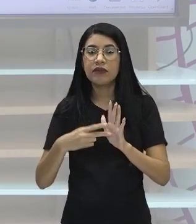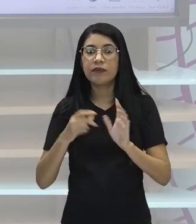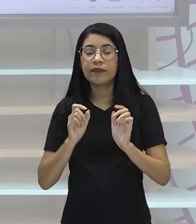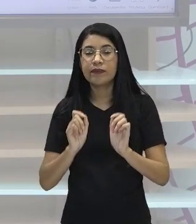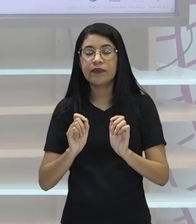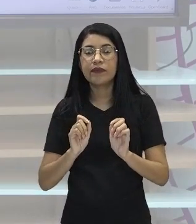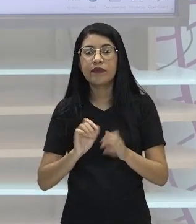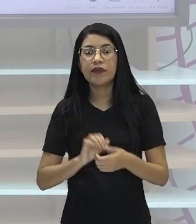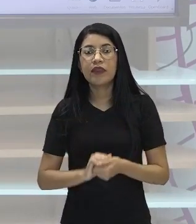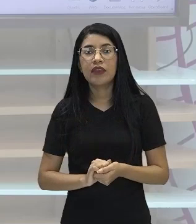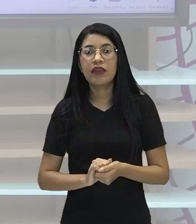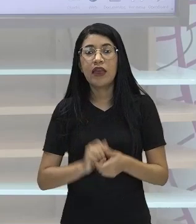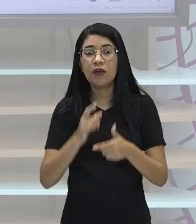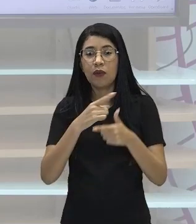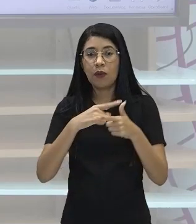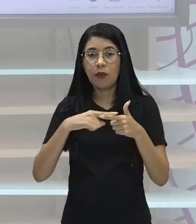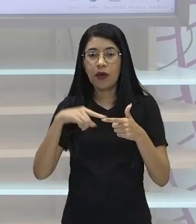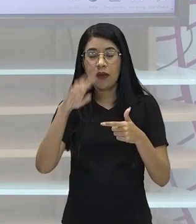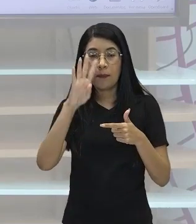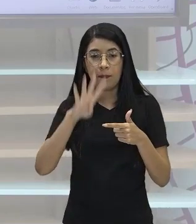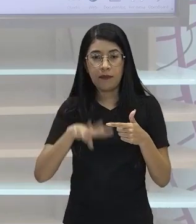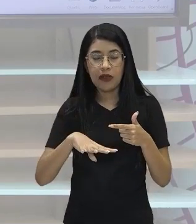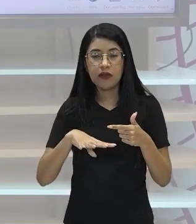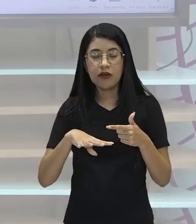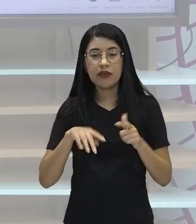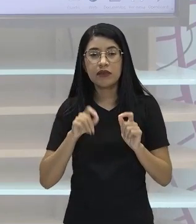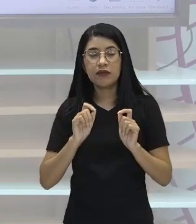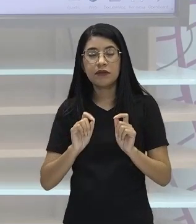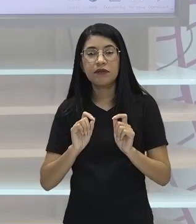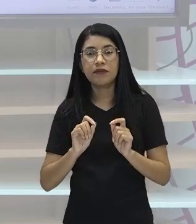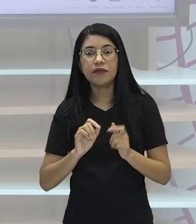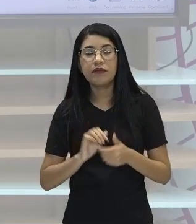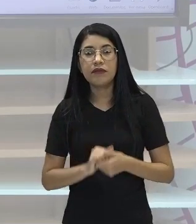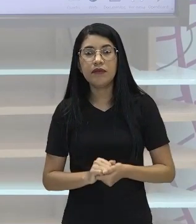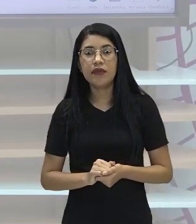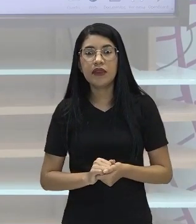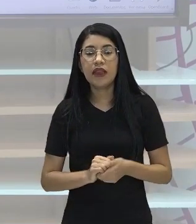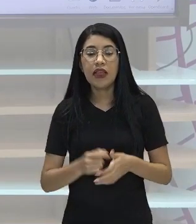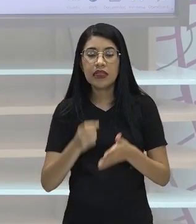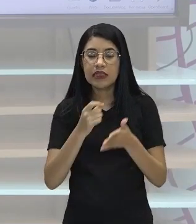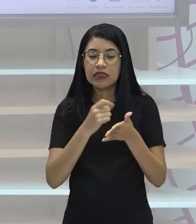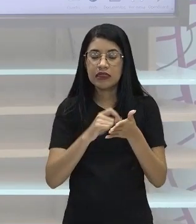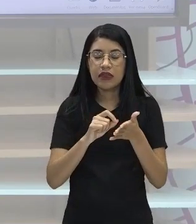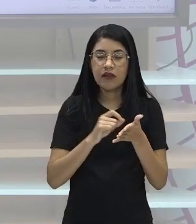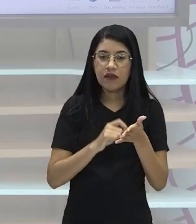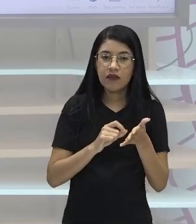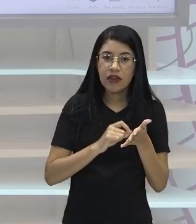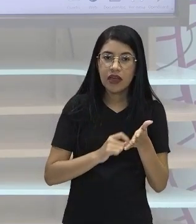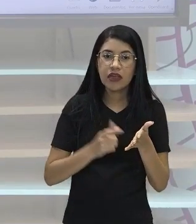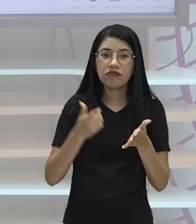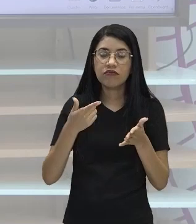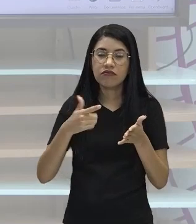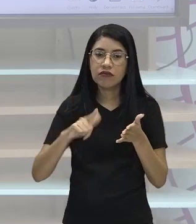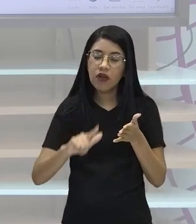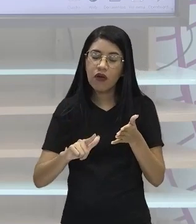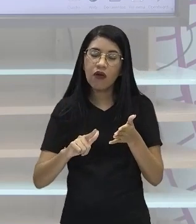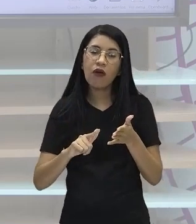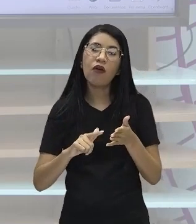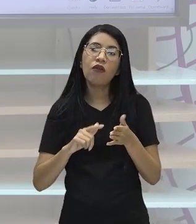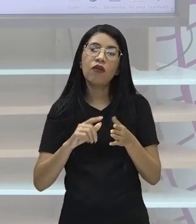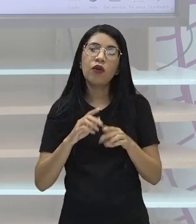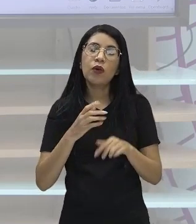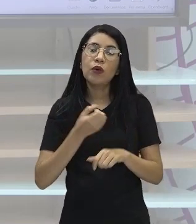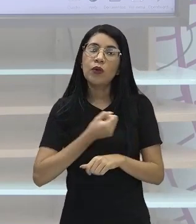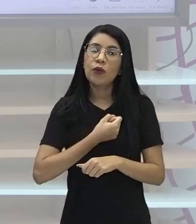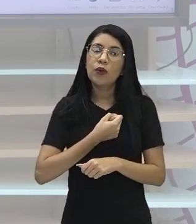você fala de fatoração, é escrever os números primos